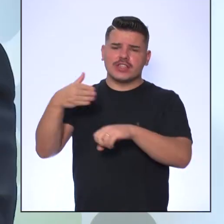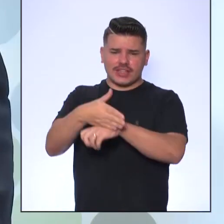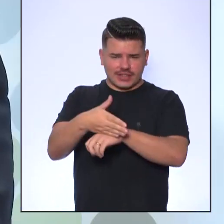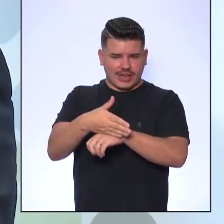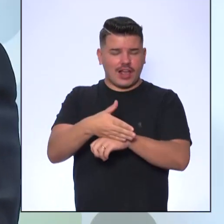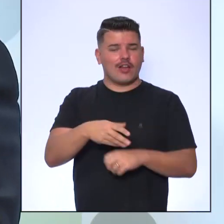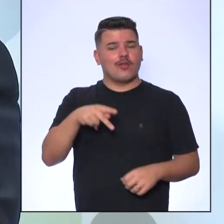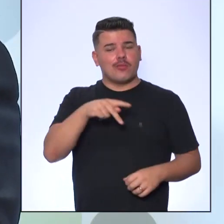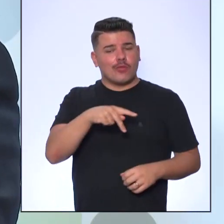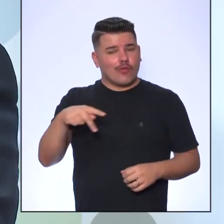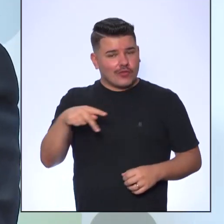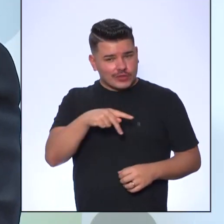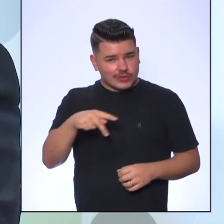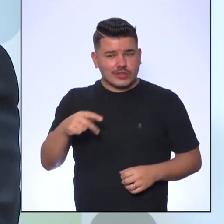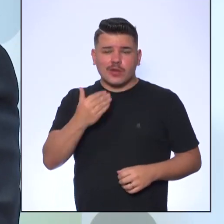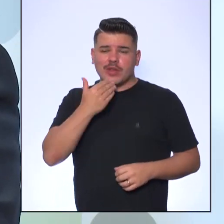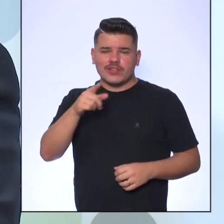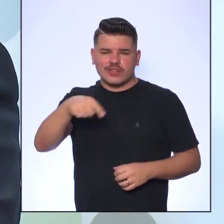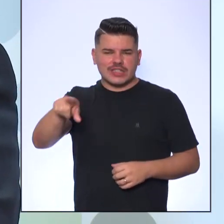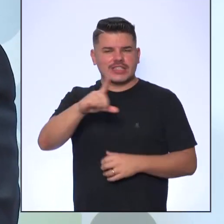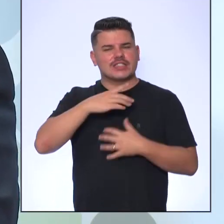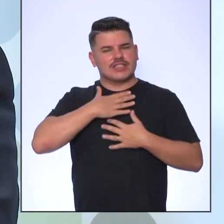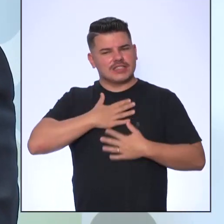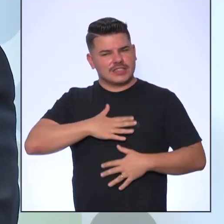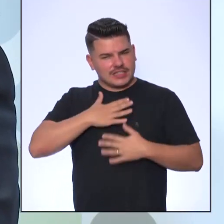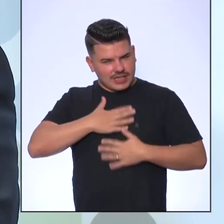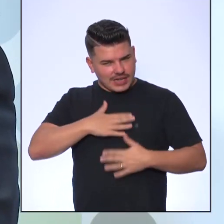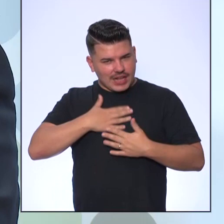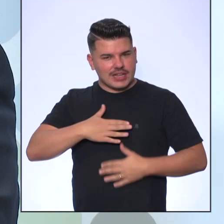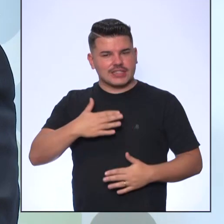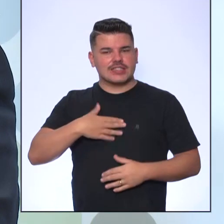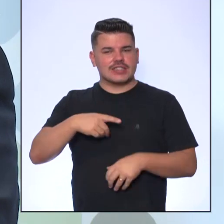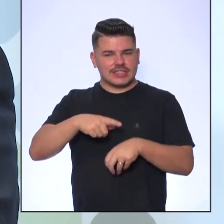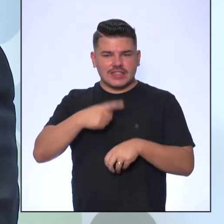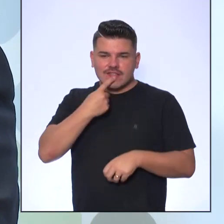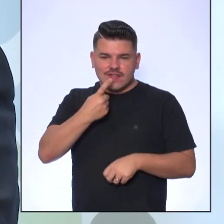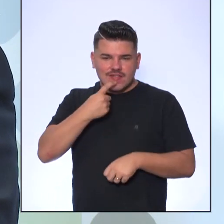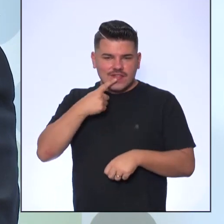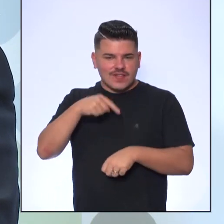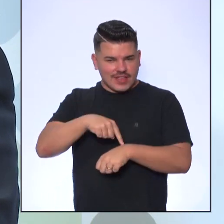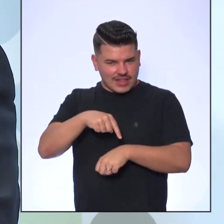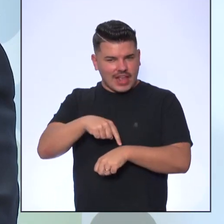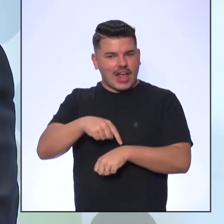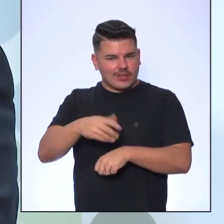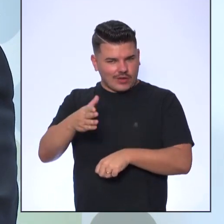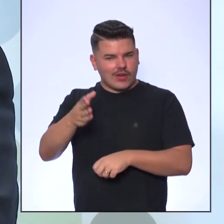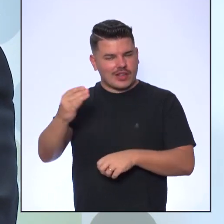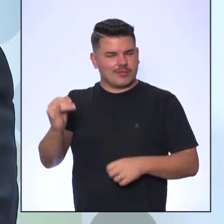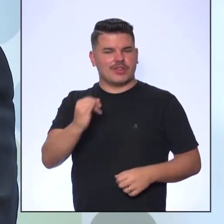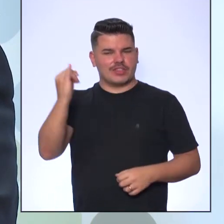os professores, eu peço que descansem aí neste feriado, que é super importante.